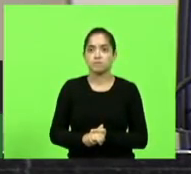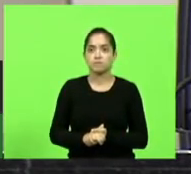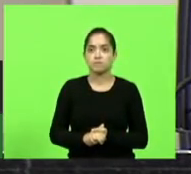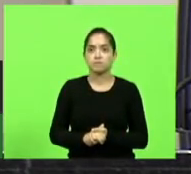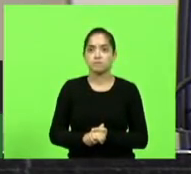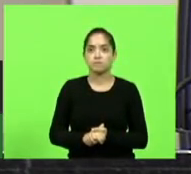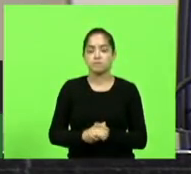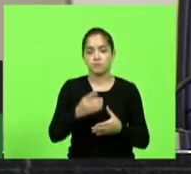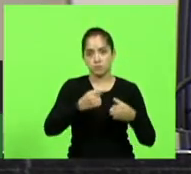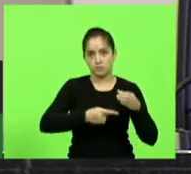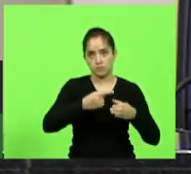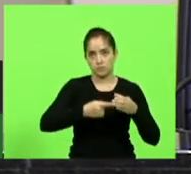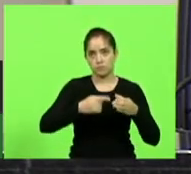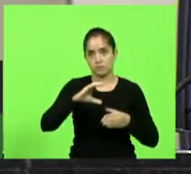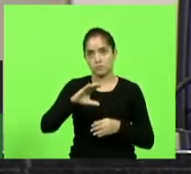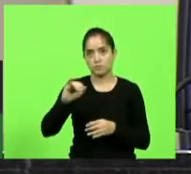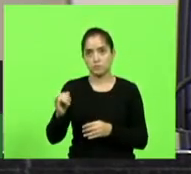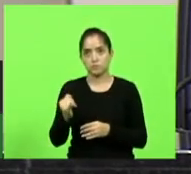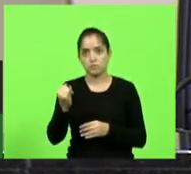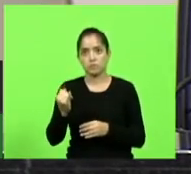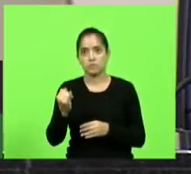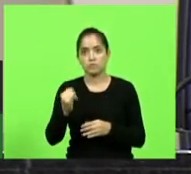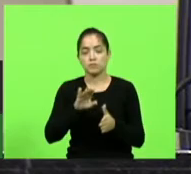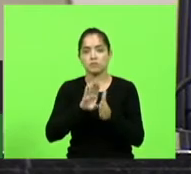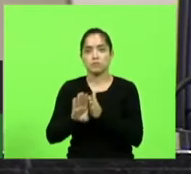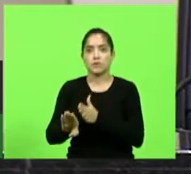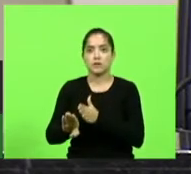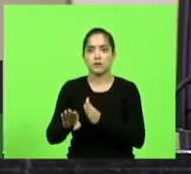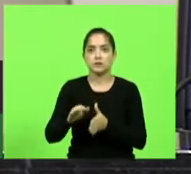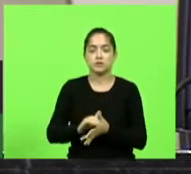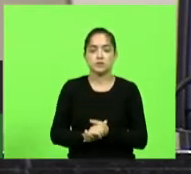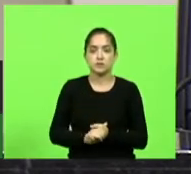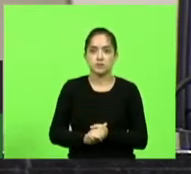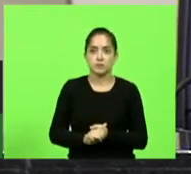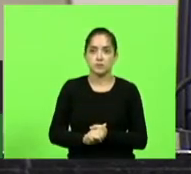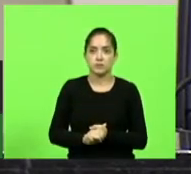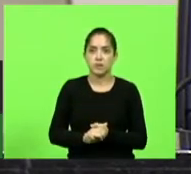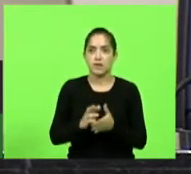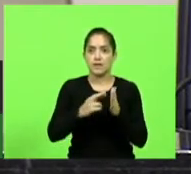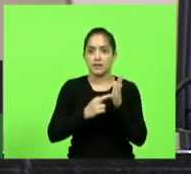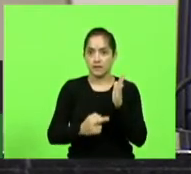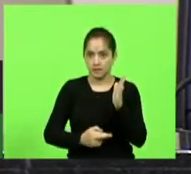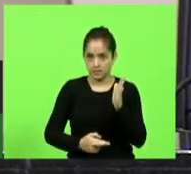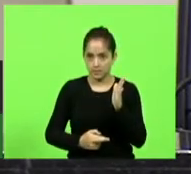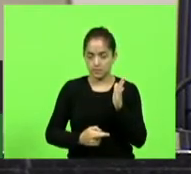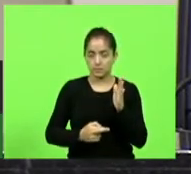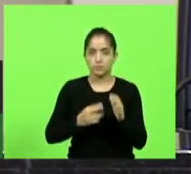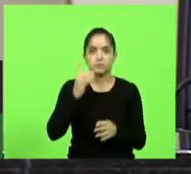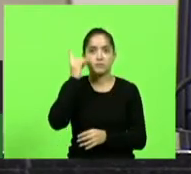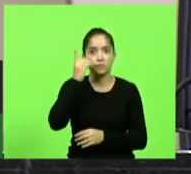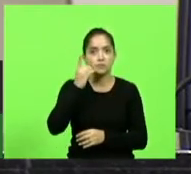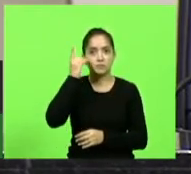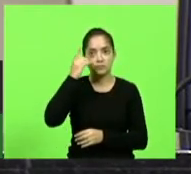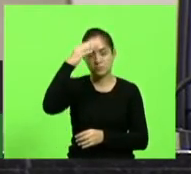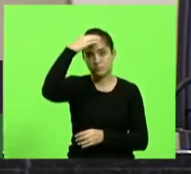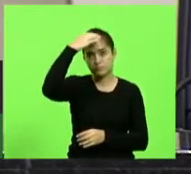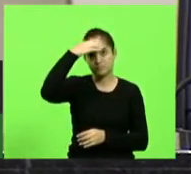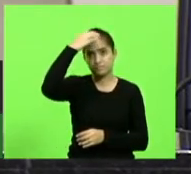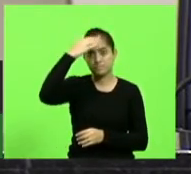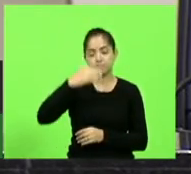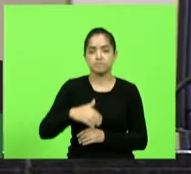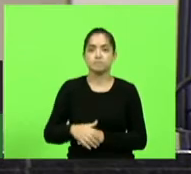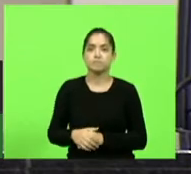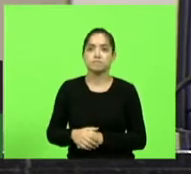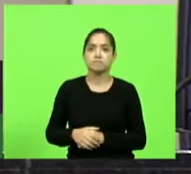Parecer da Comissão de Constituição e Justiça é pela rejeição do veto. Relator, deputado Coronel Mocelin. É em